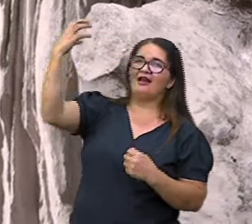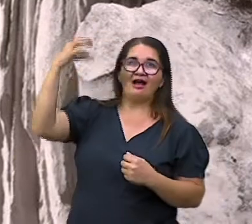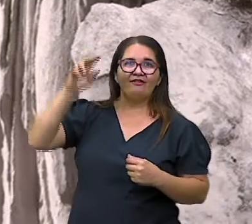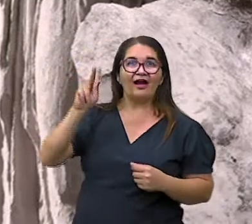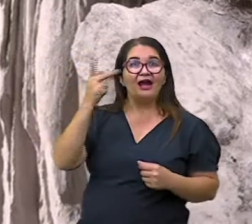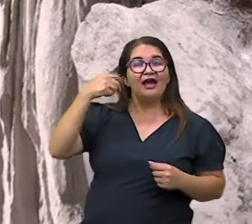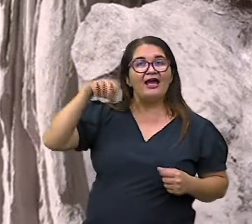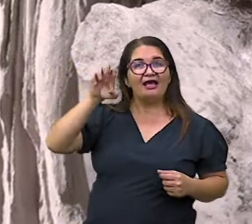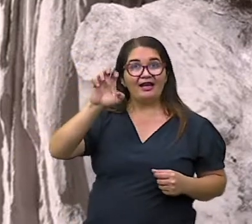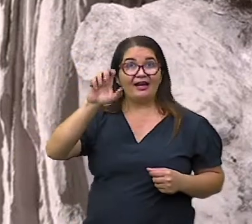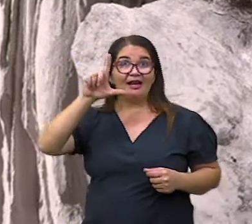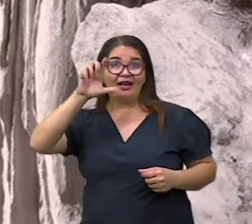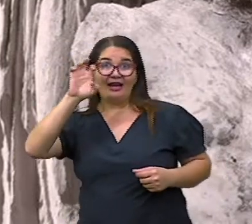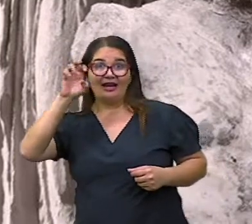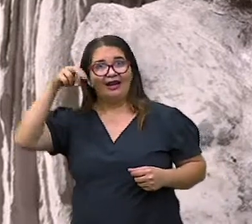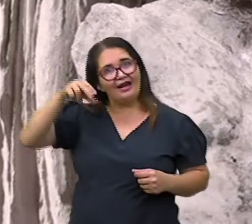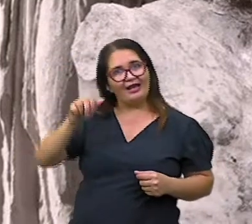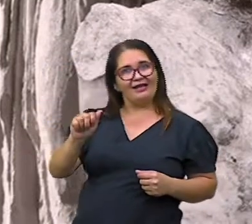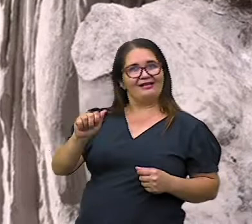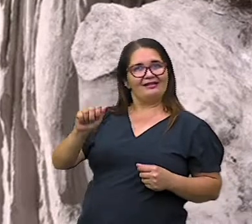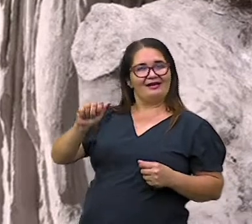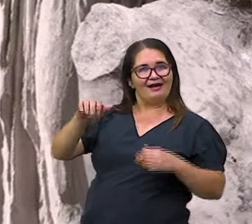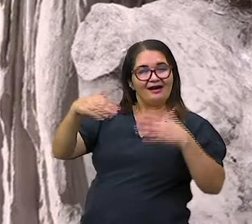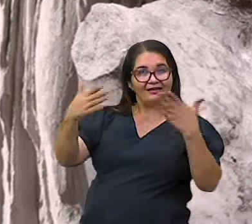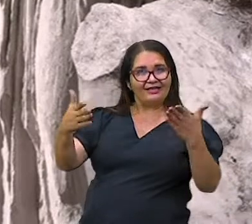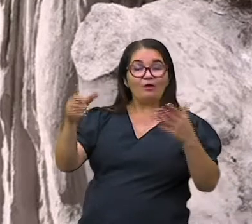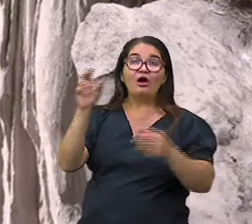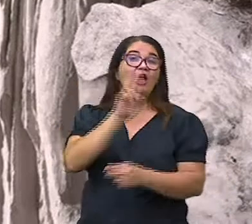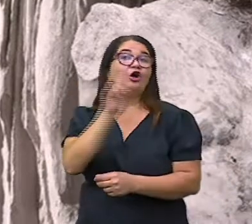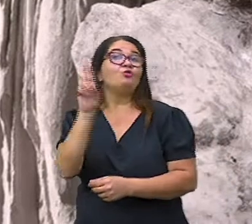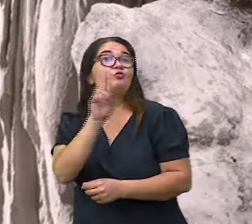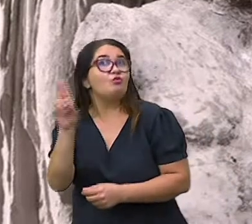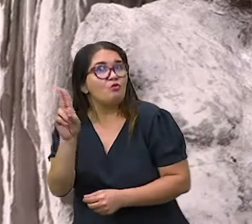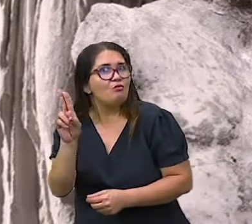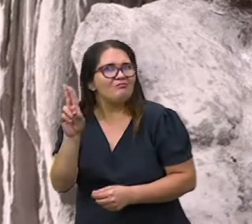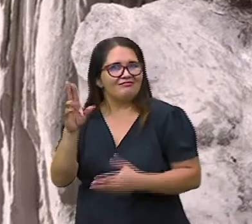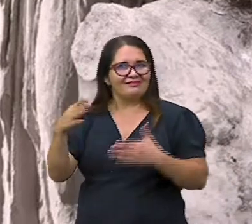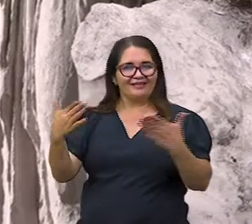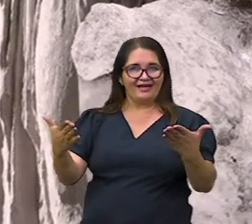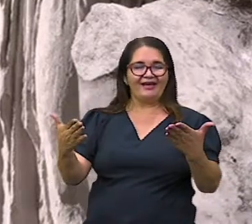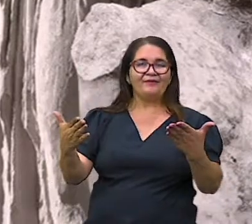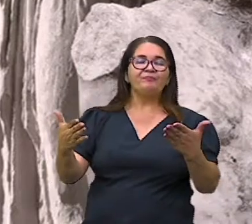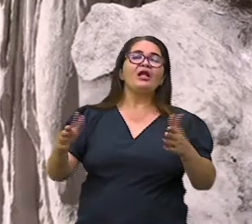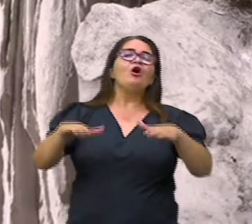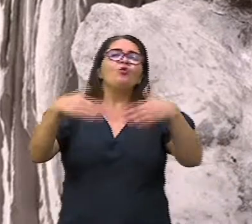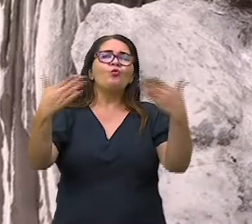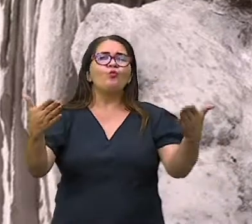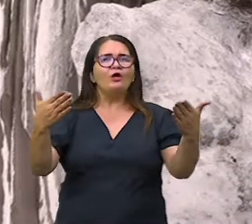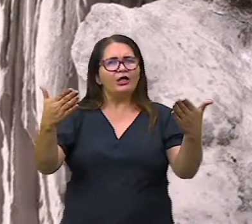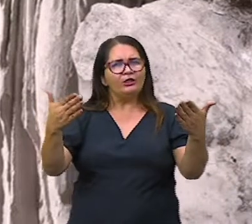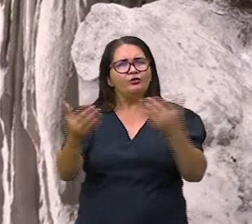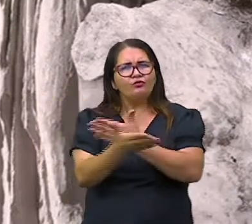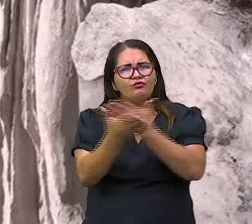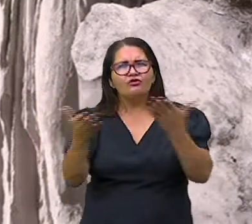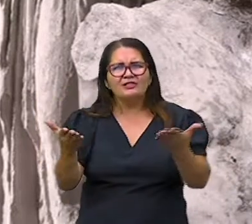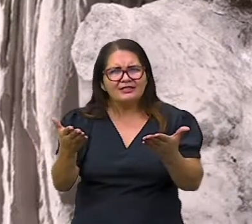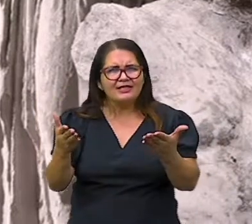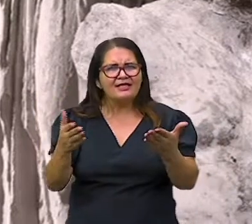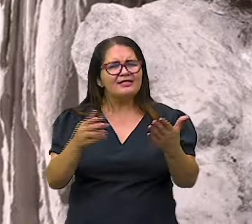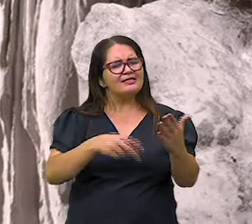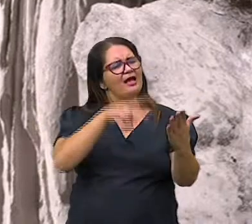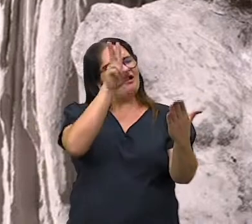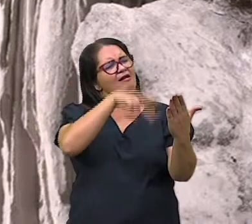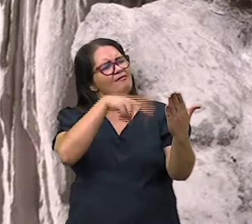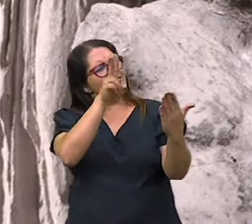uma curiosidade. Então, quando ouvirem falar sobre a região dos helenos,